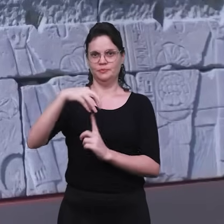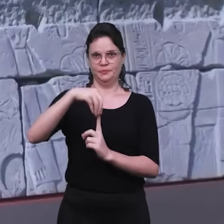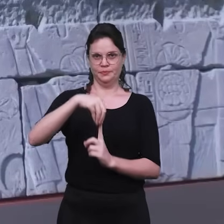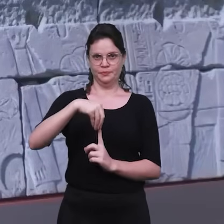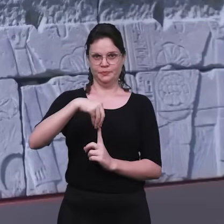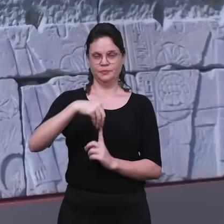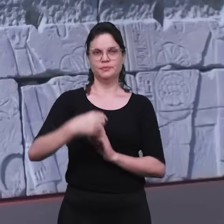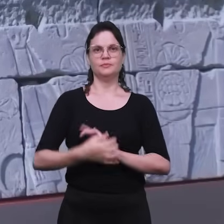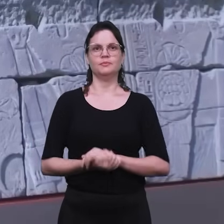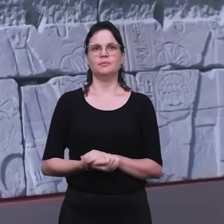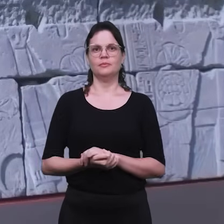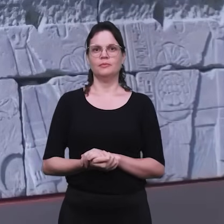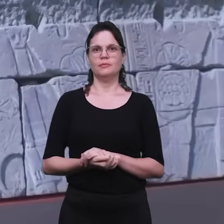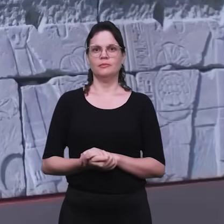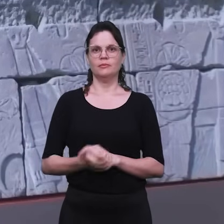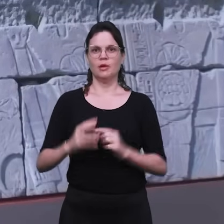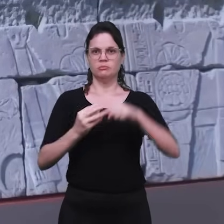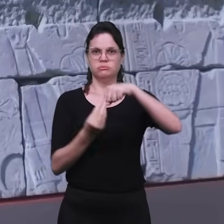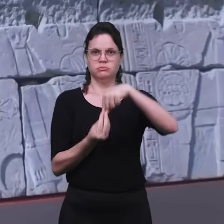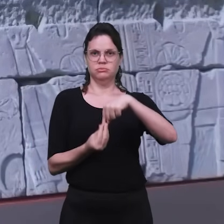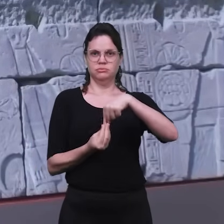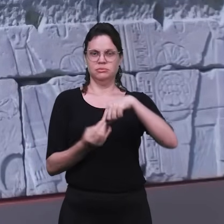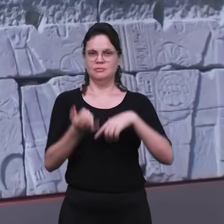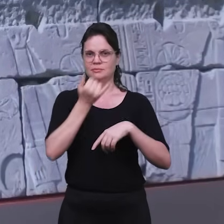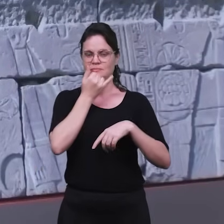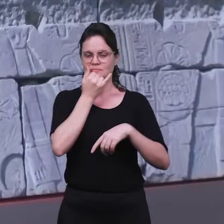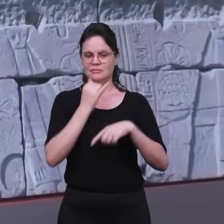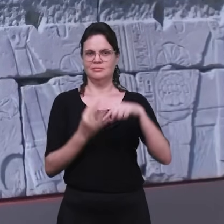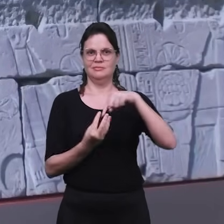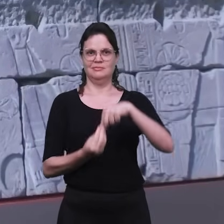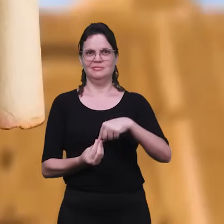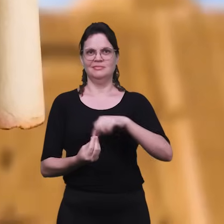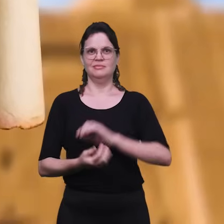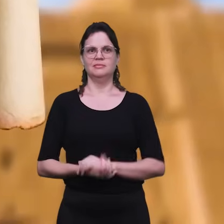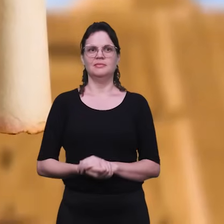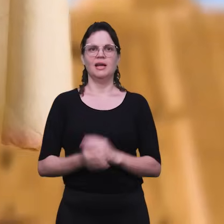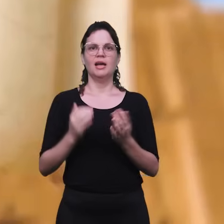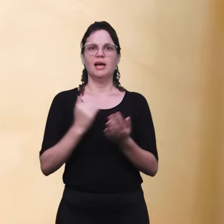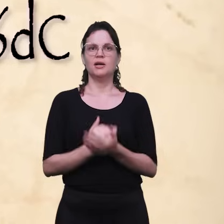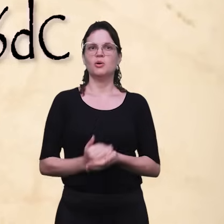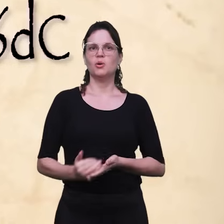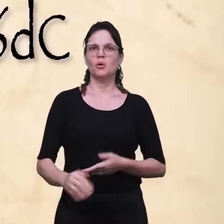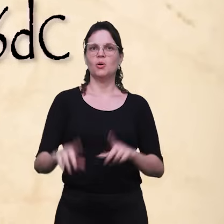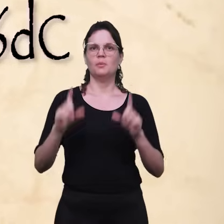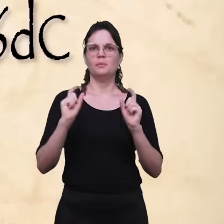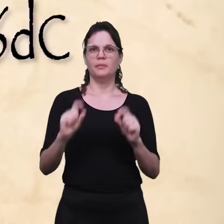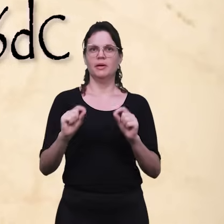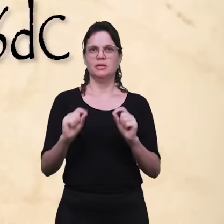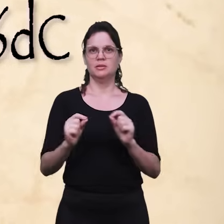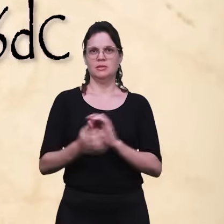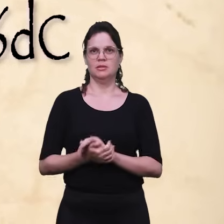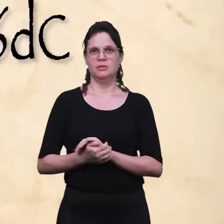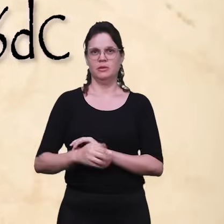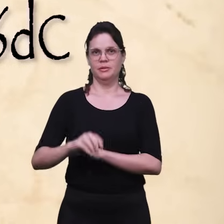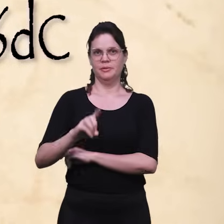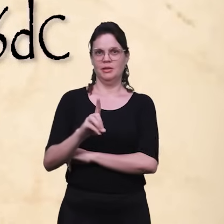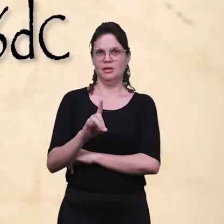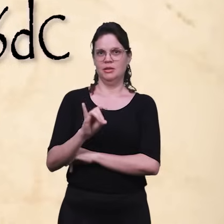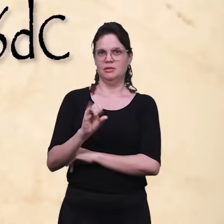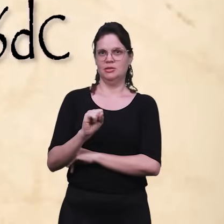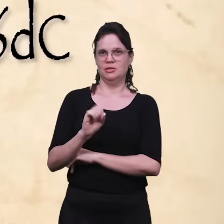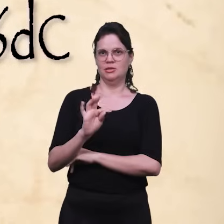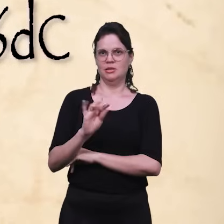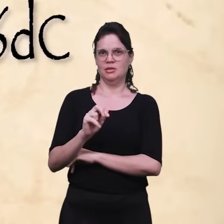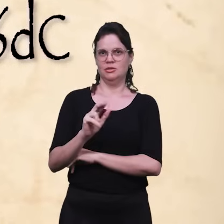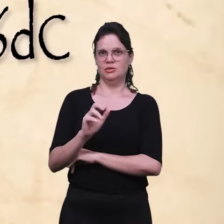Aí aparece o Vespasiano e aqui começa, então, a dinastia Flaviana, que